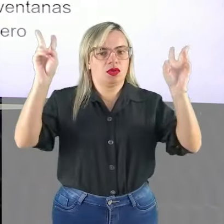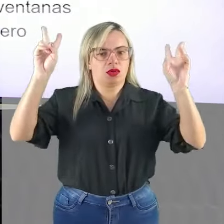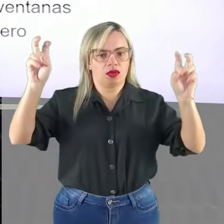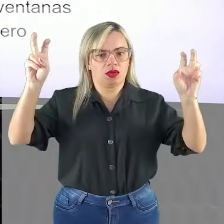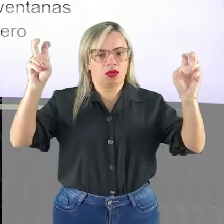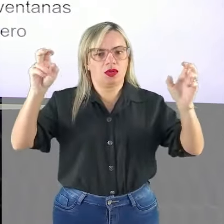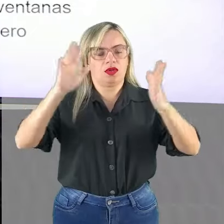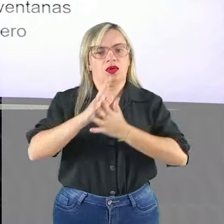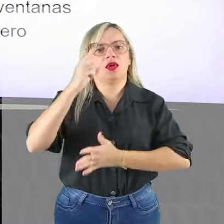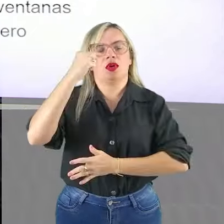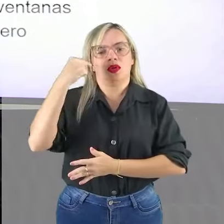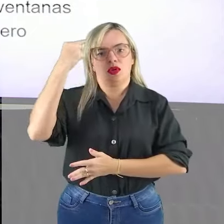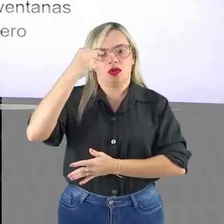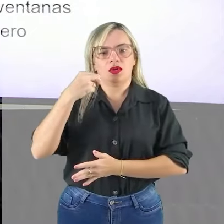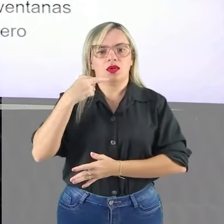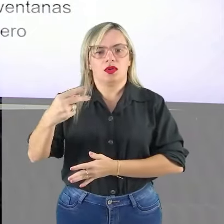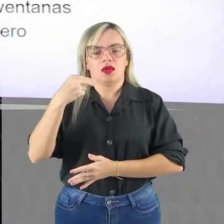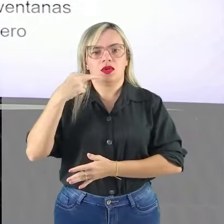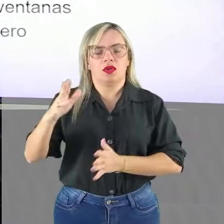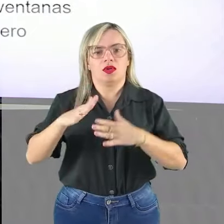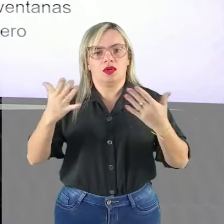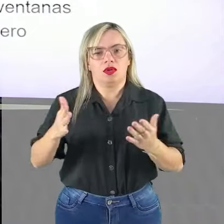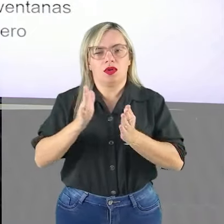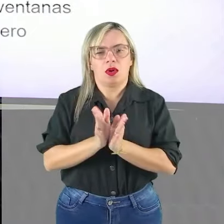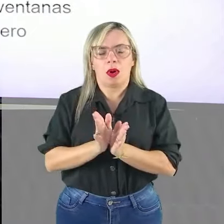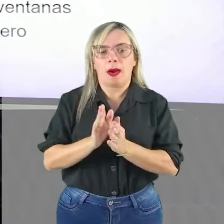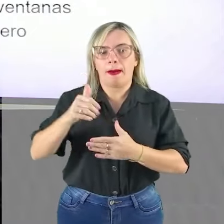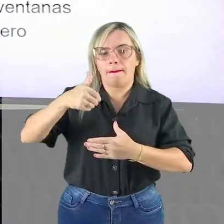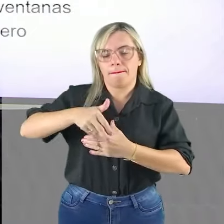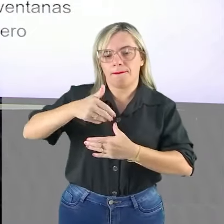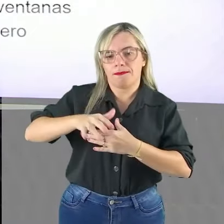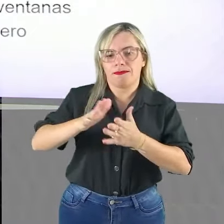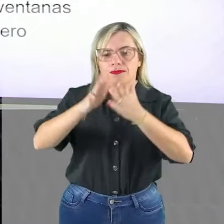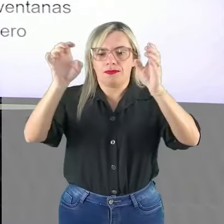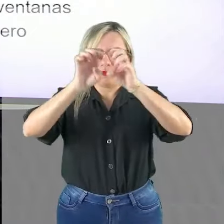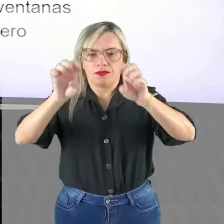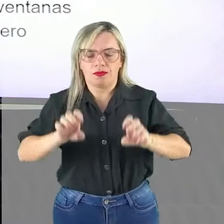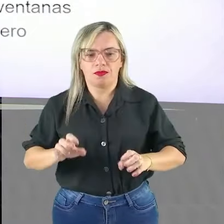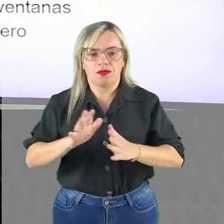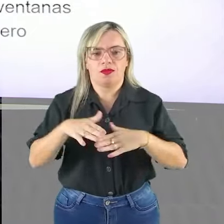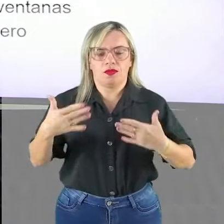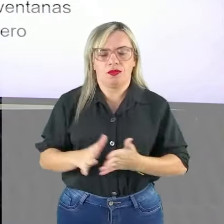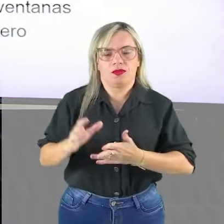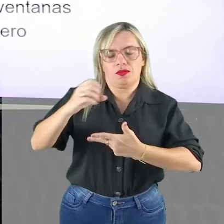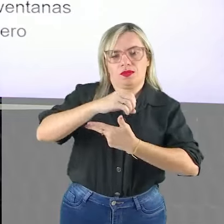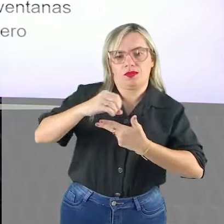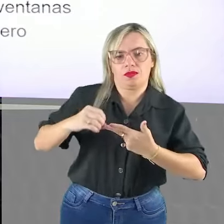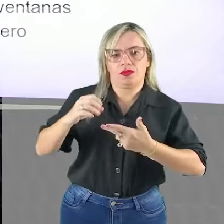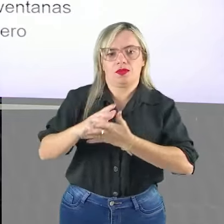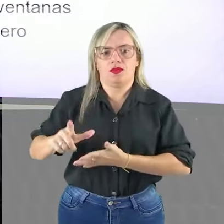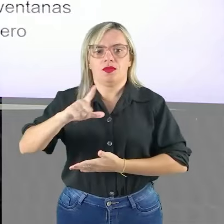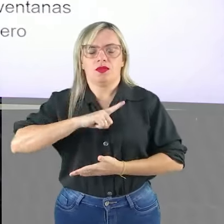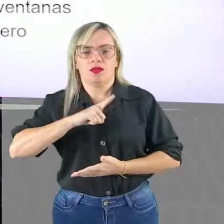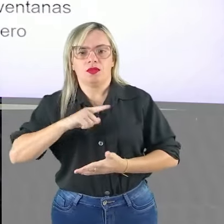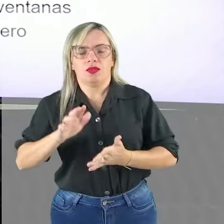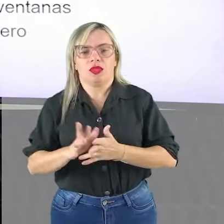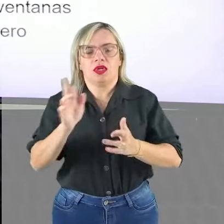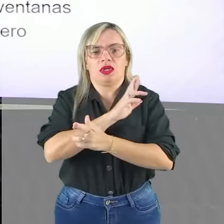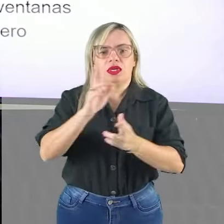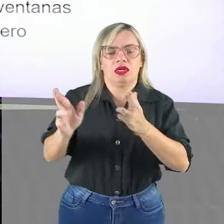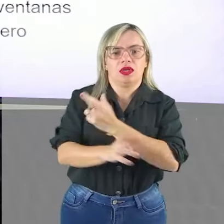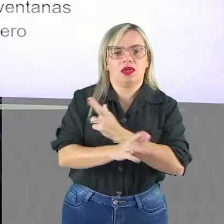espanhol e aí eu vou abrir um parêntese aqui antes de continuar a estrutura do Enem ela tem algo com relação à língua